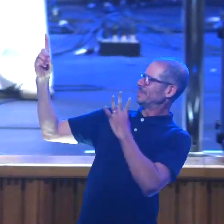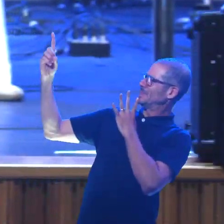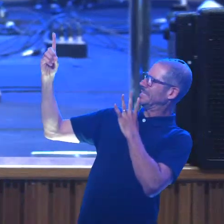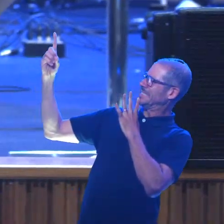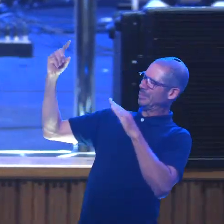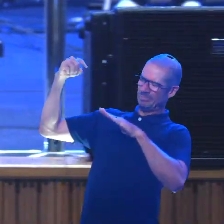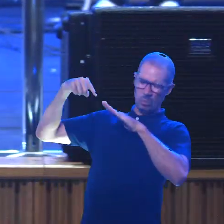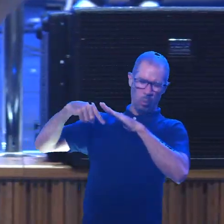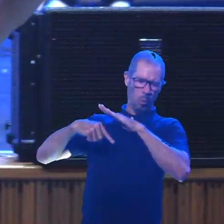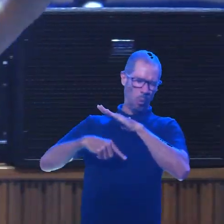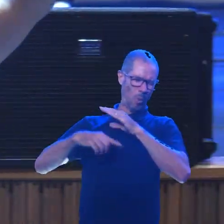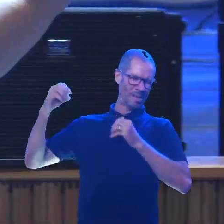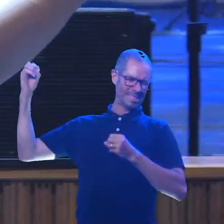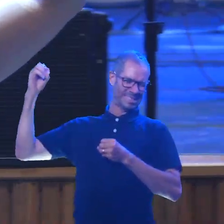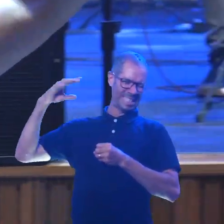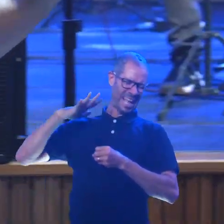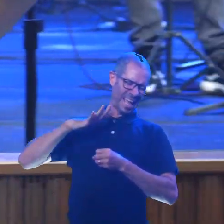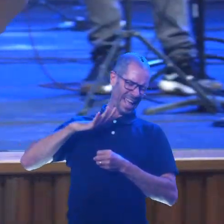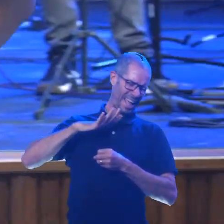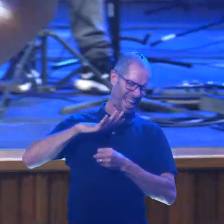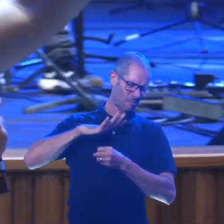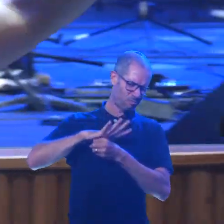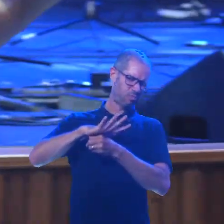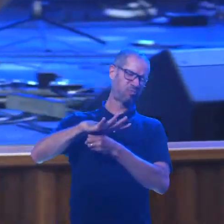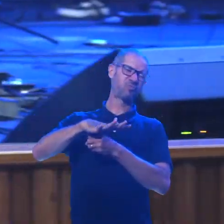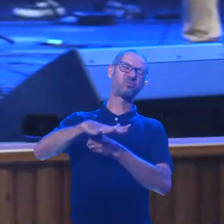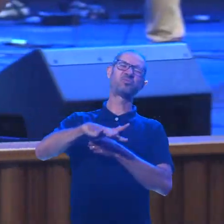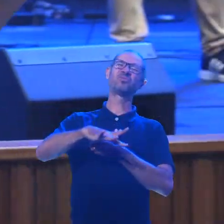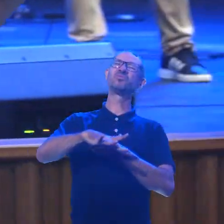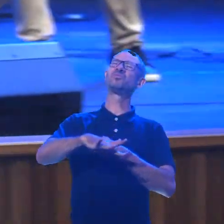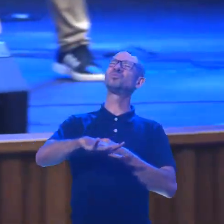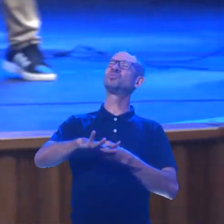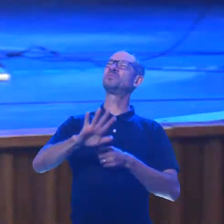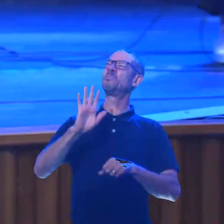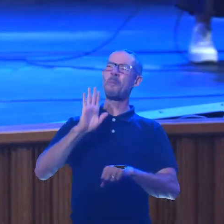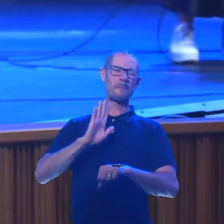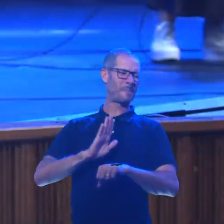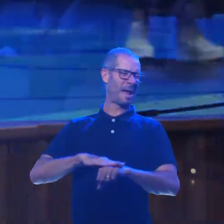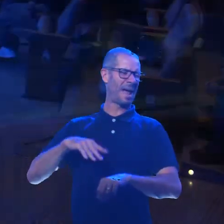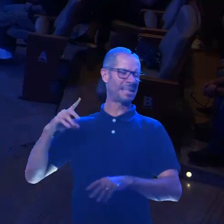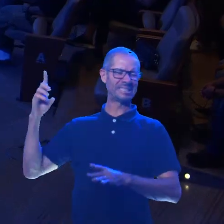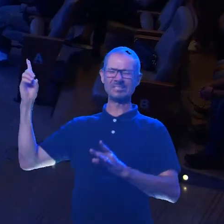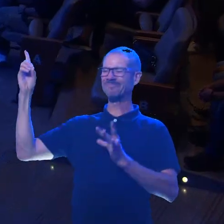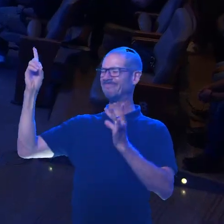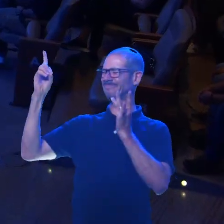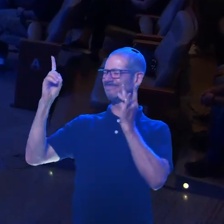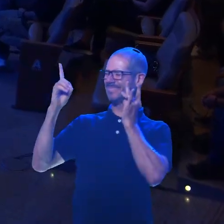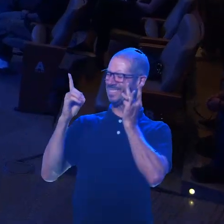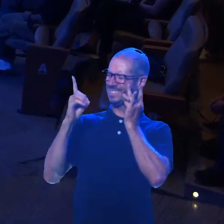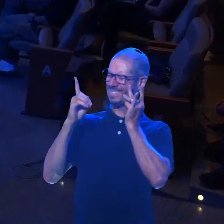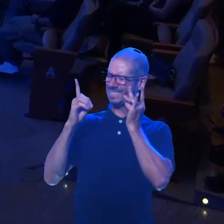Enche-nos, Deus, com mais e mais e mais e mais e mais da tua presença.